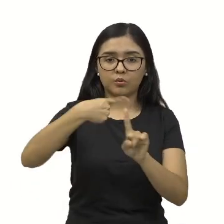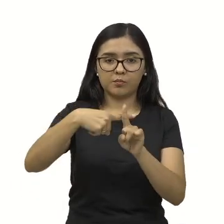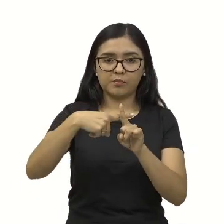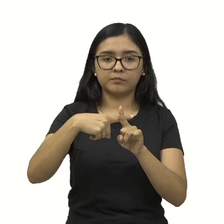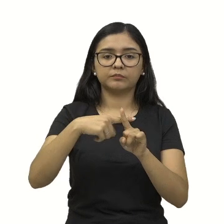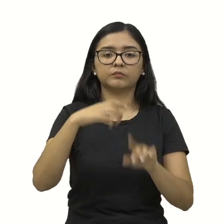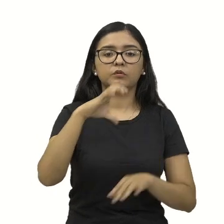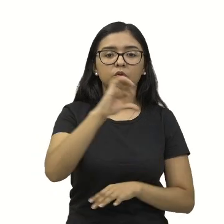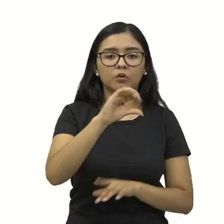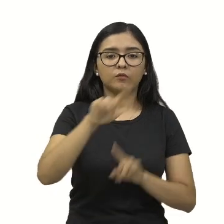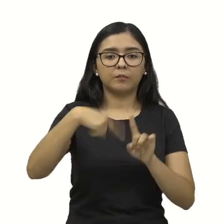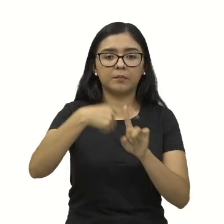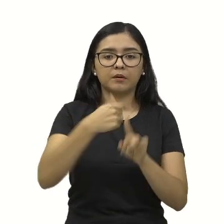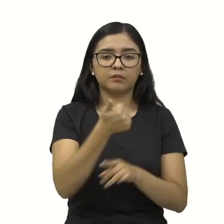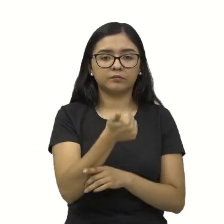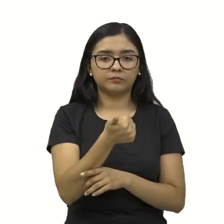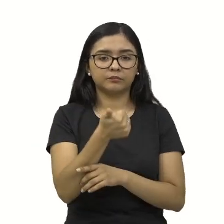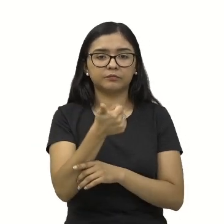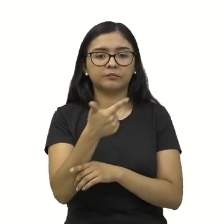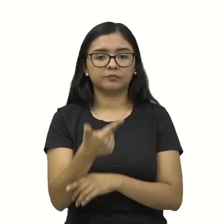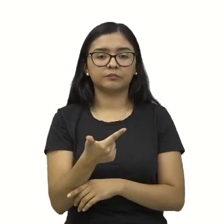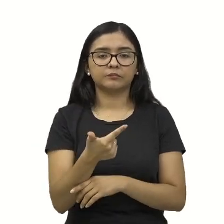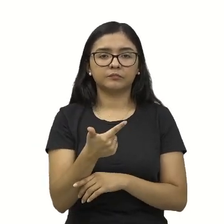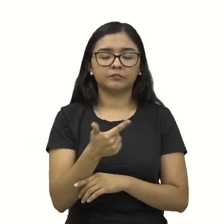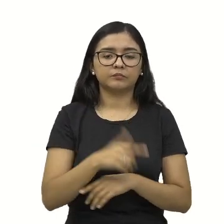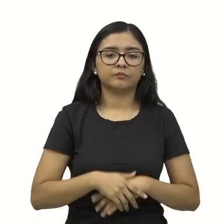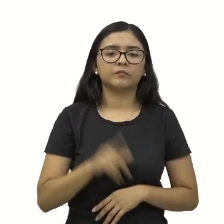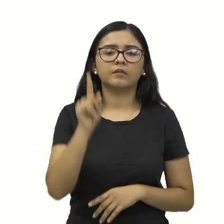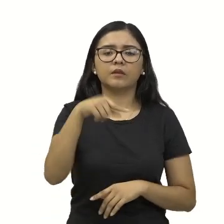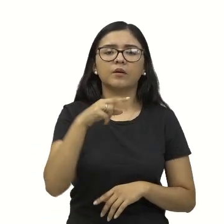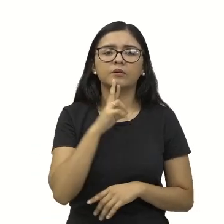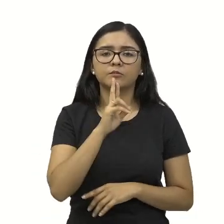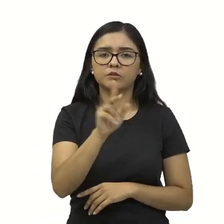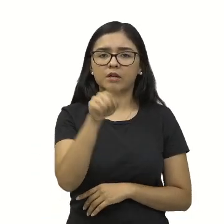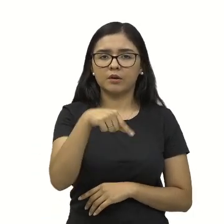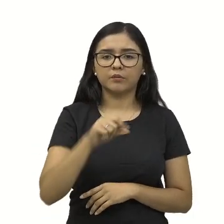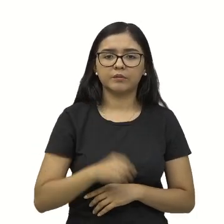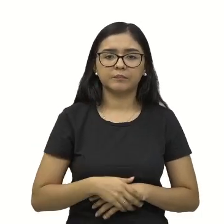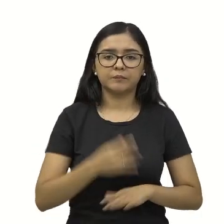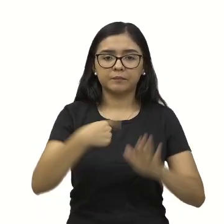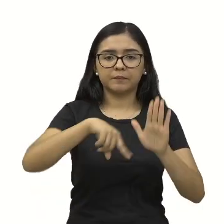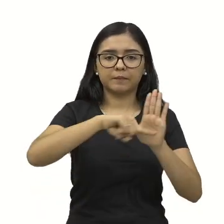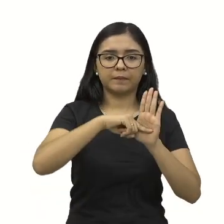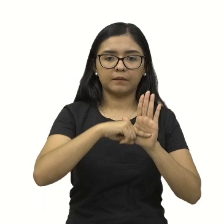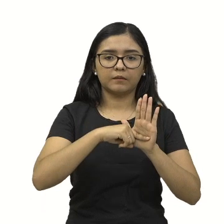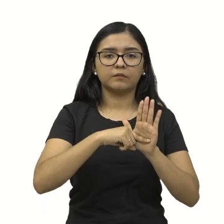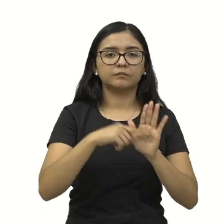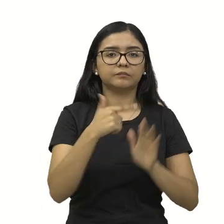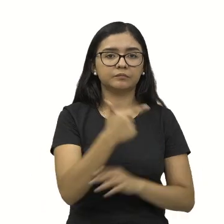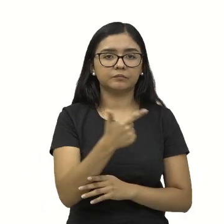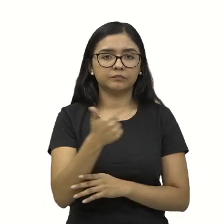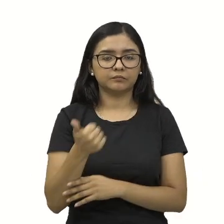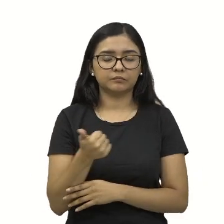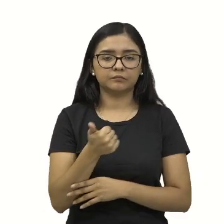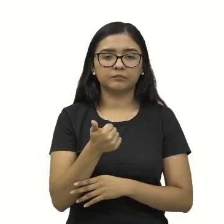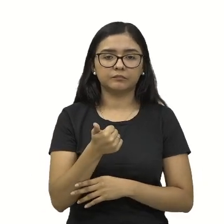né? E repete o sinal. Então, no caso aí, o resultado vai dar menos 21.